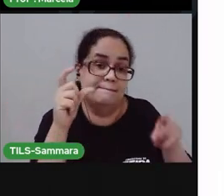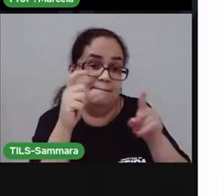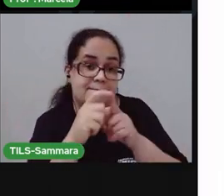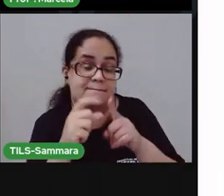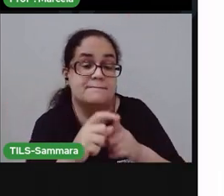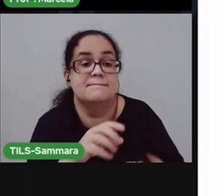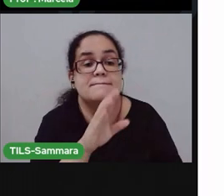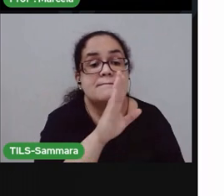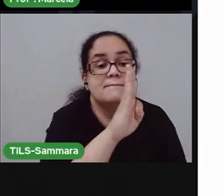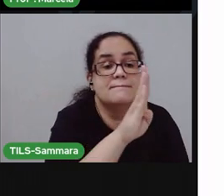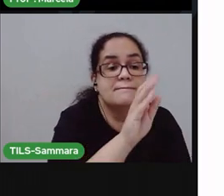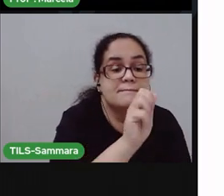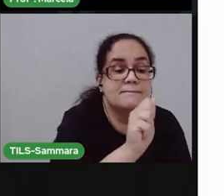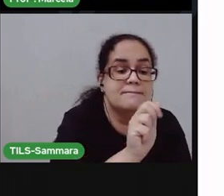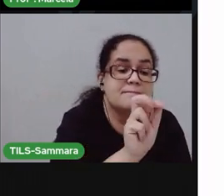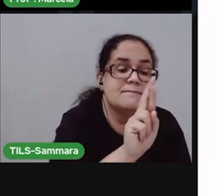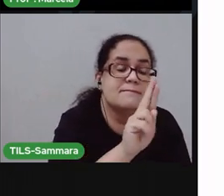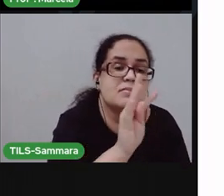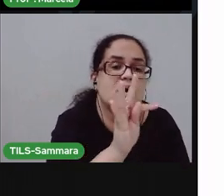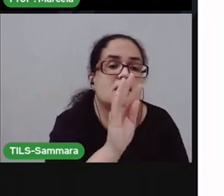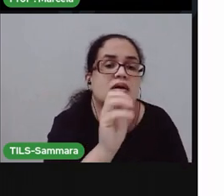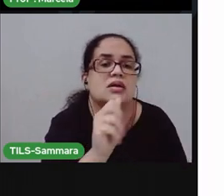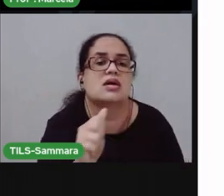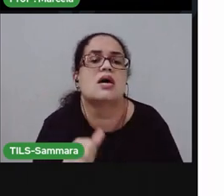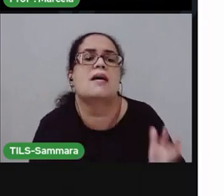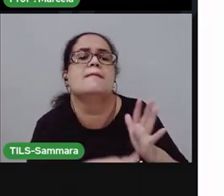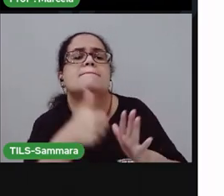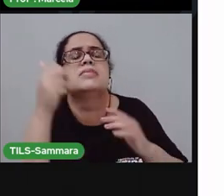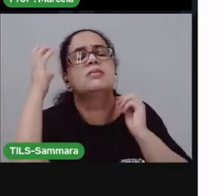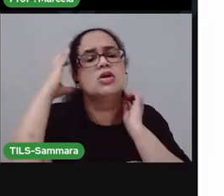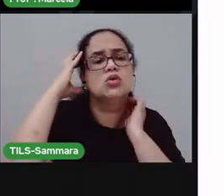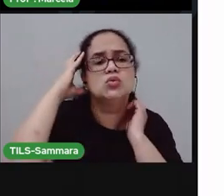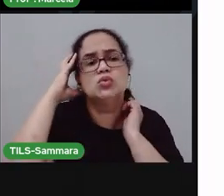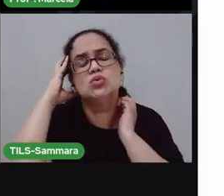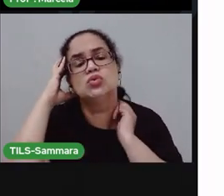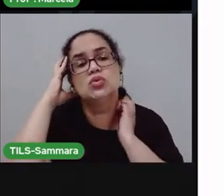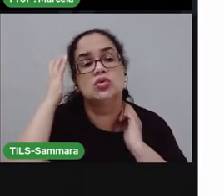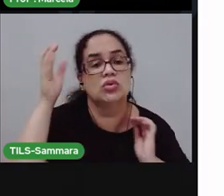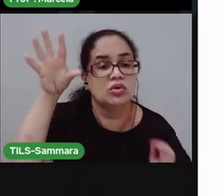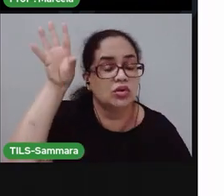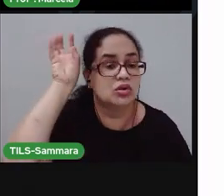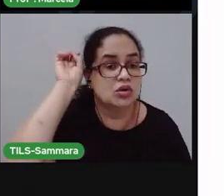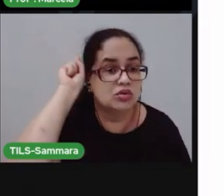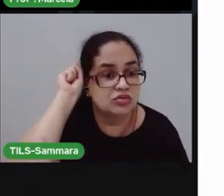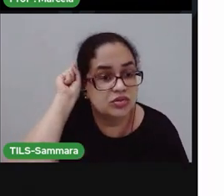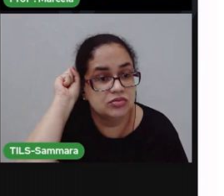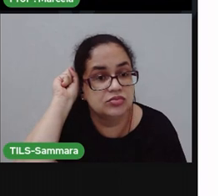palavra barata, qual é o primeiro som que você ouve?